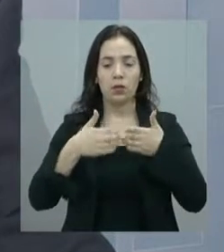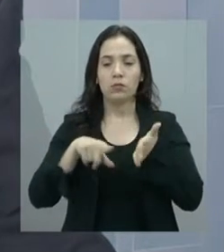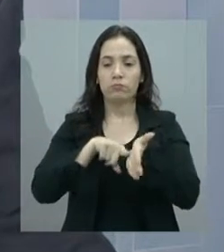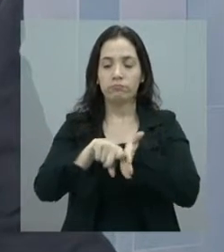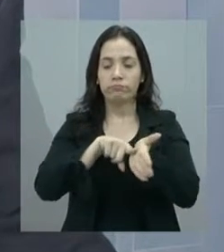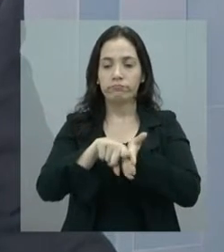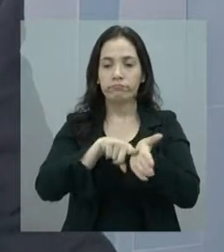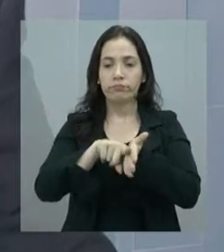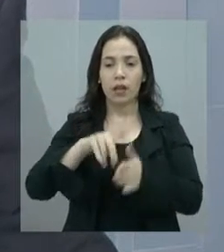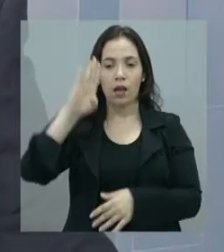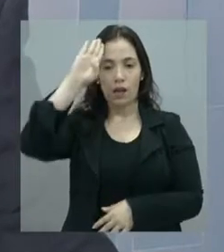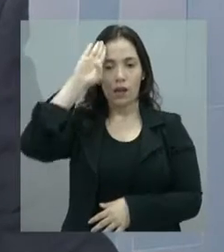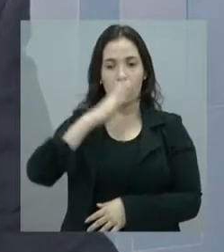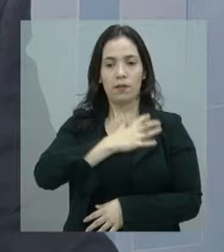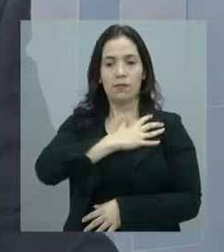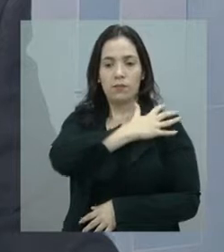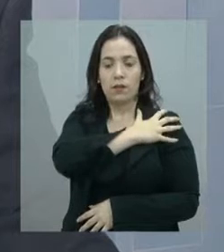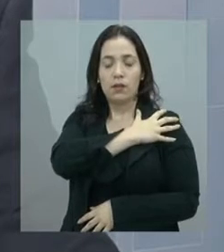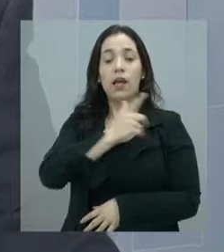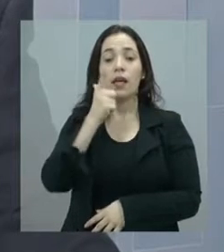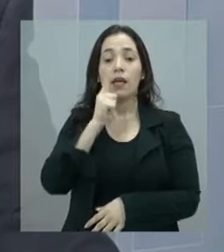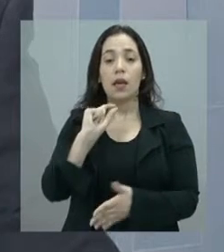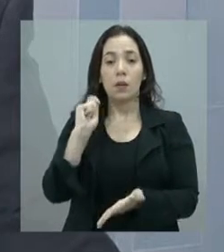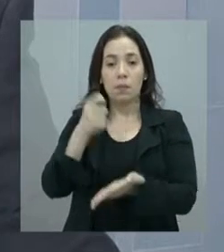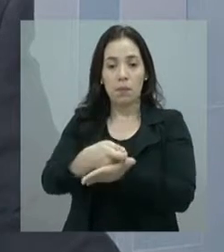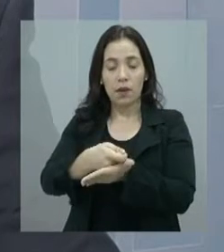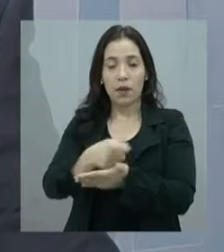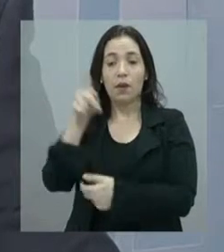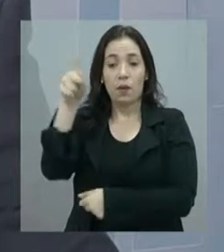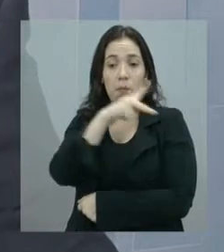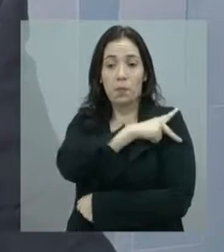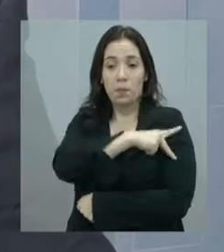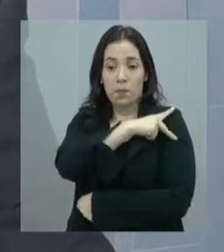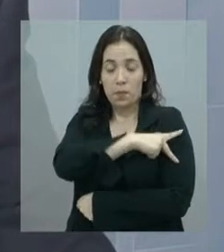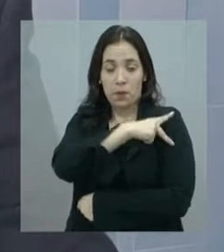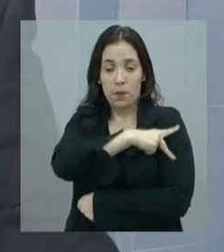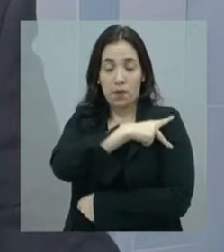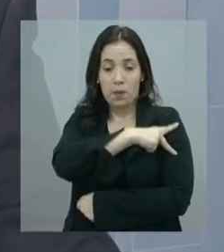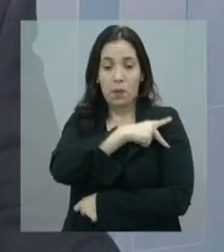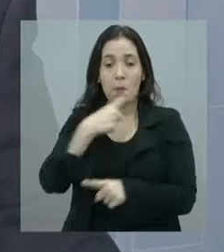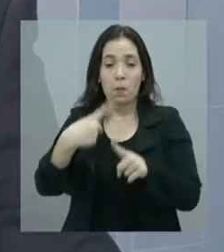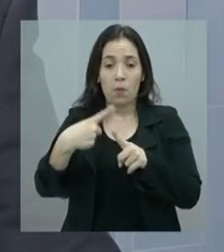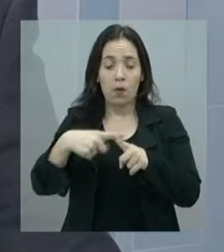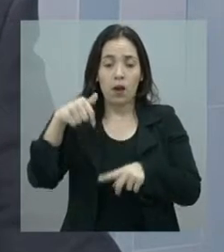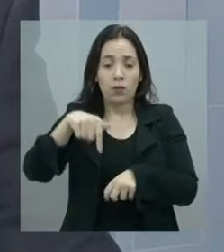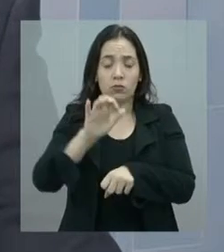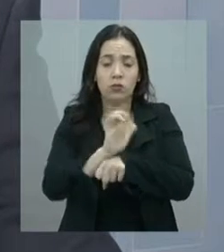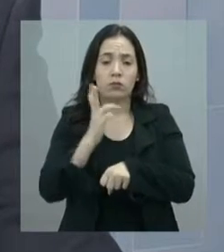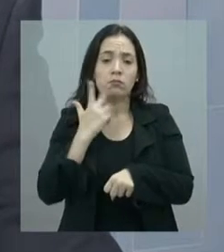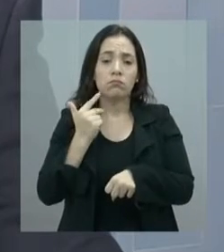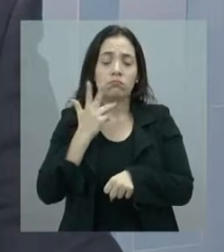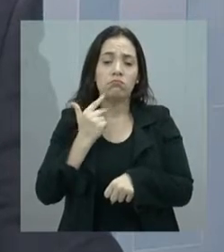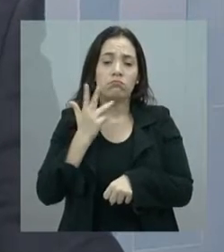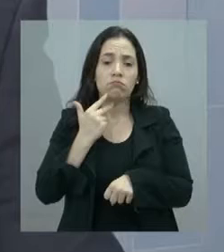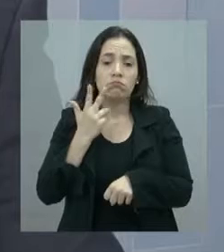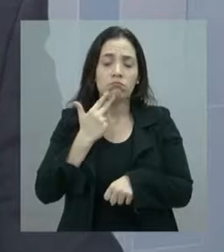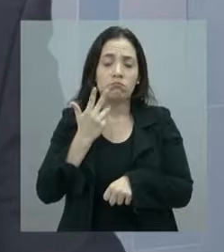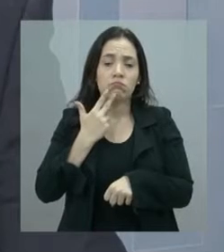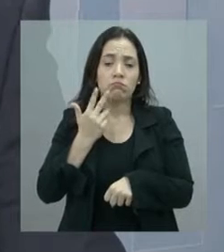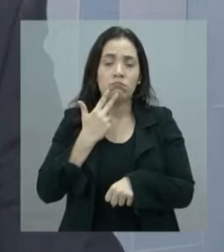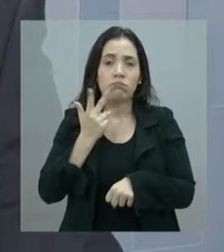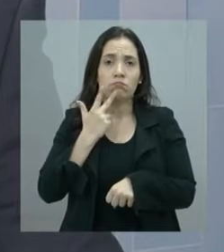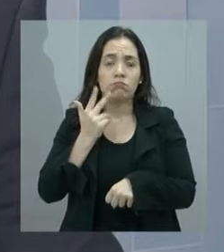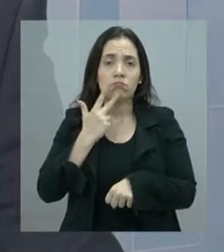do Exército. E quem pagou essa perícia foi o Estado do Piauí. Até porque o Estado do Ceará já entende que é